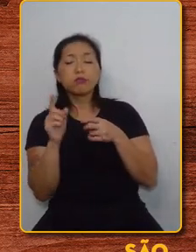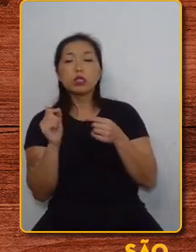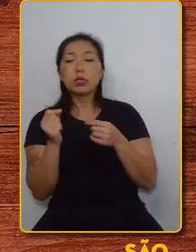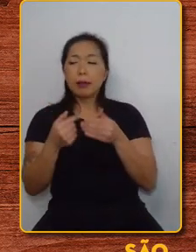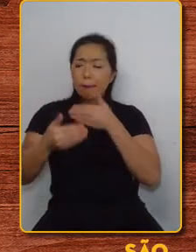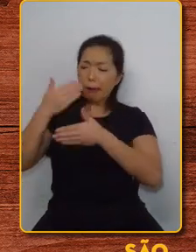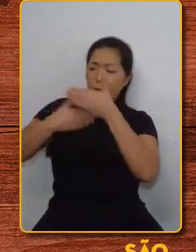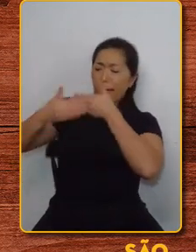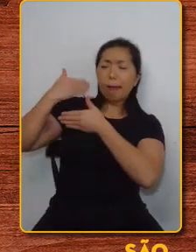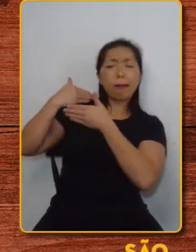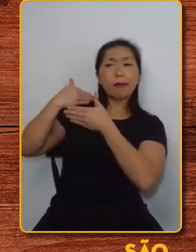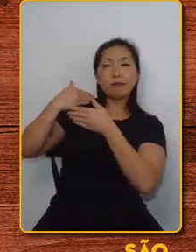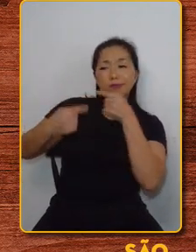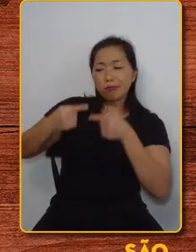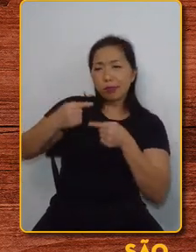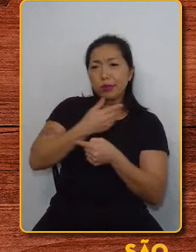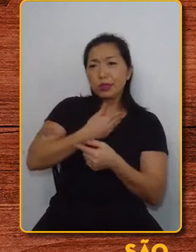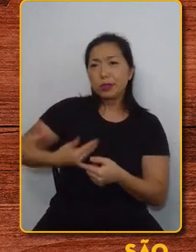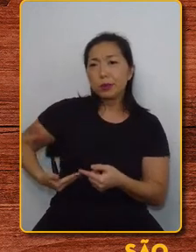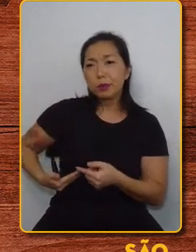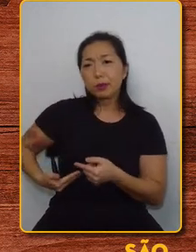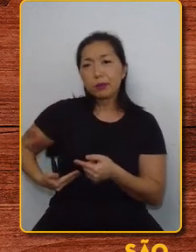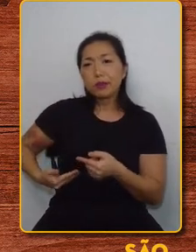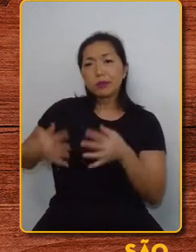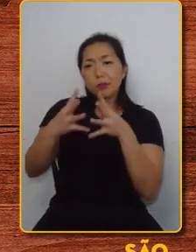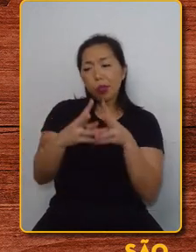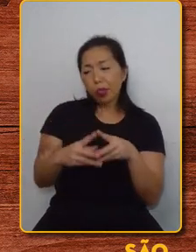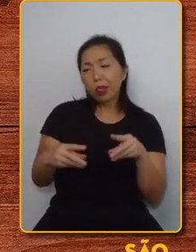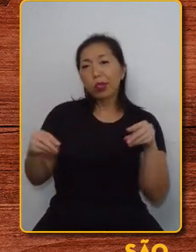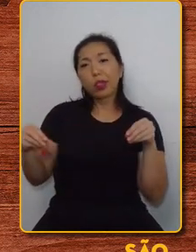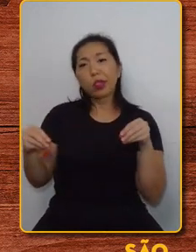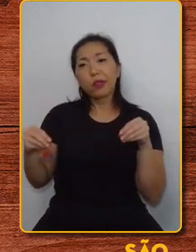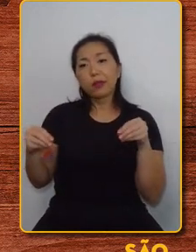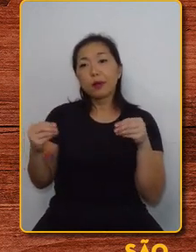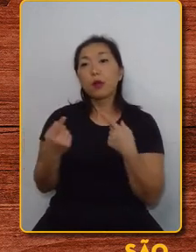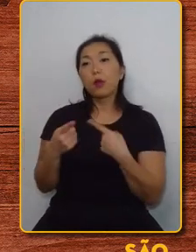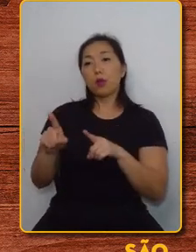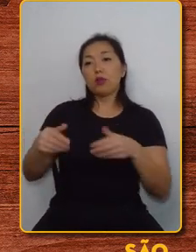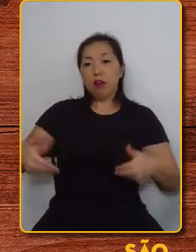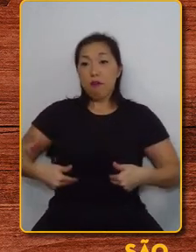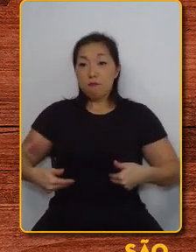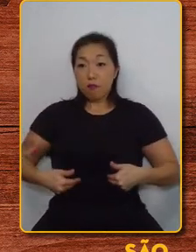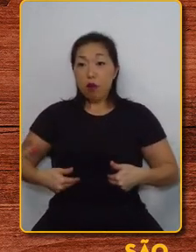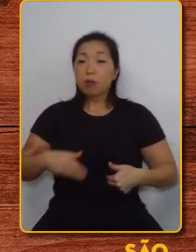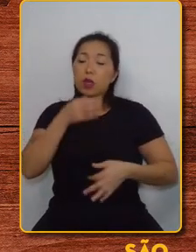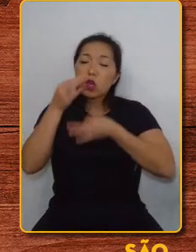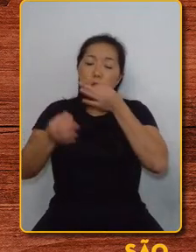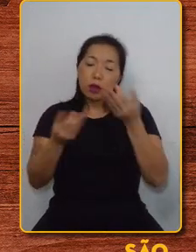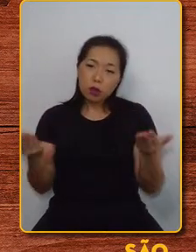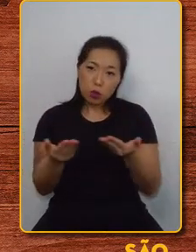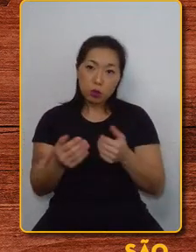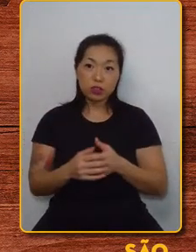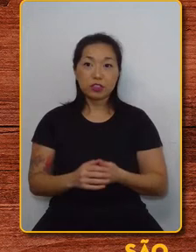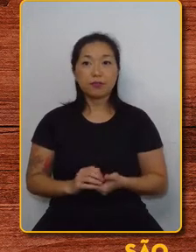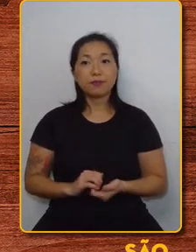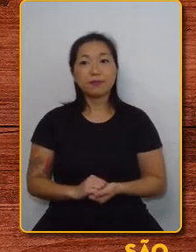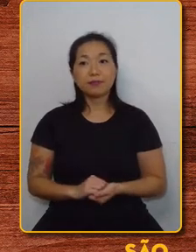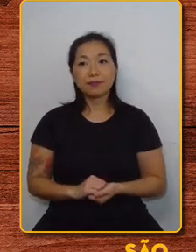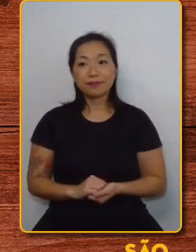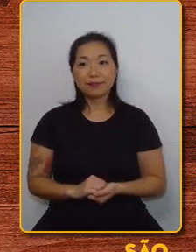políticas públicas essenciais para acabar com os índices de fome que você já comentou hoje. Obrigada, Ariane.